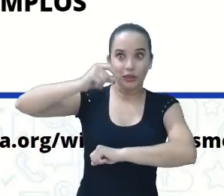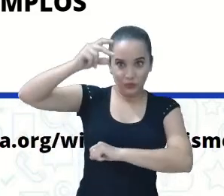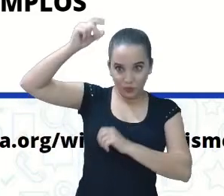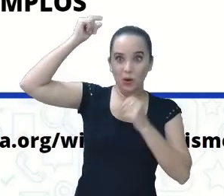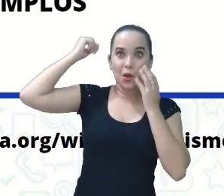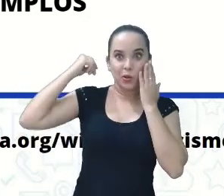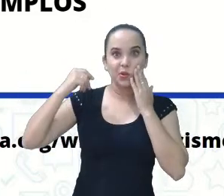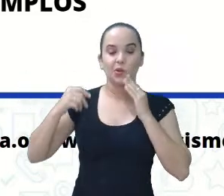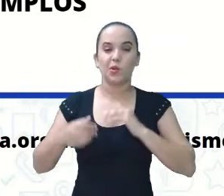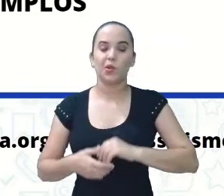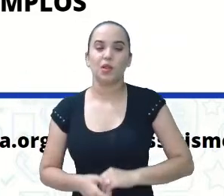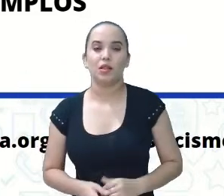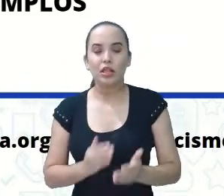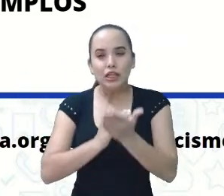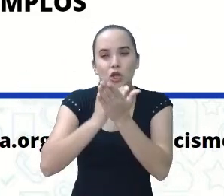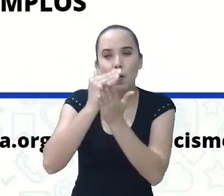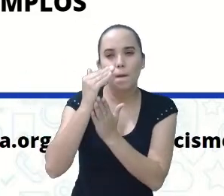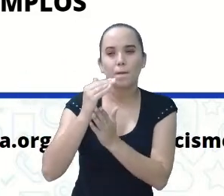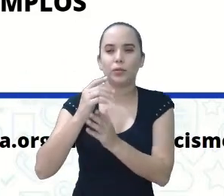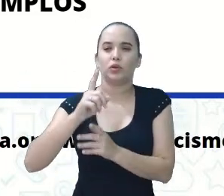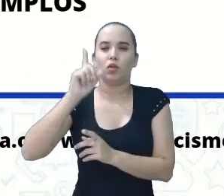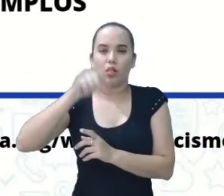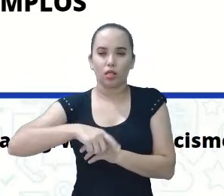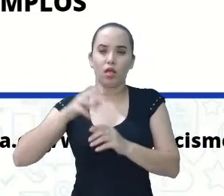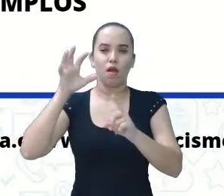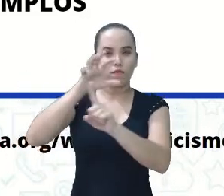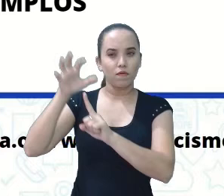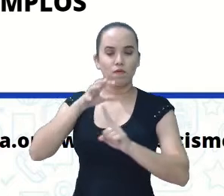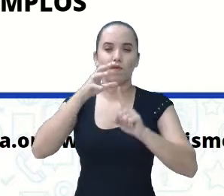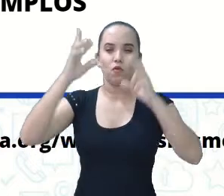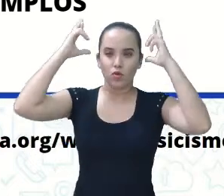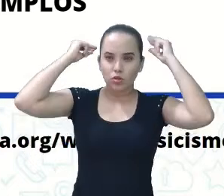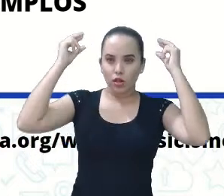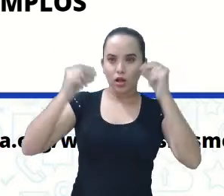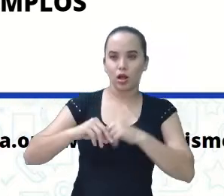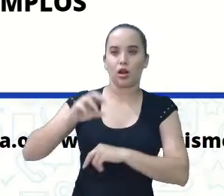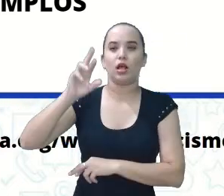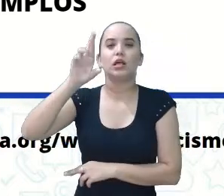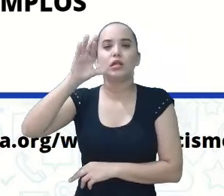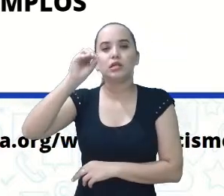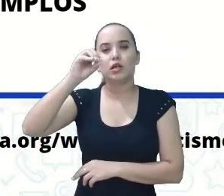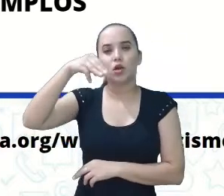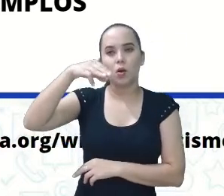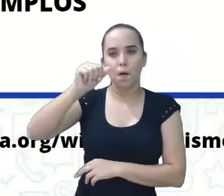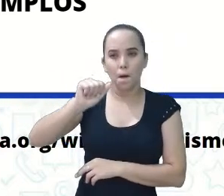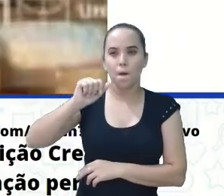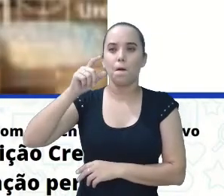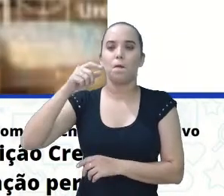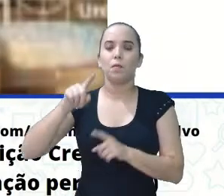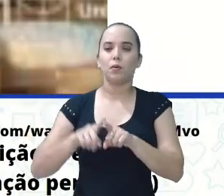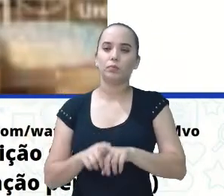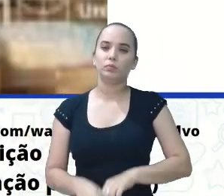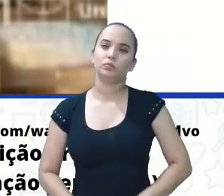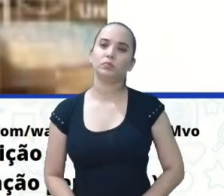em Roma, na arquitetura de templos religiosos, militares e civis também romanos.